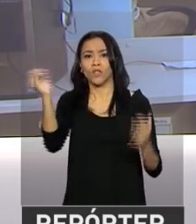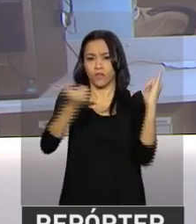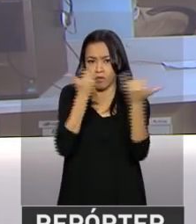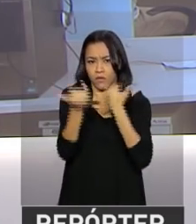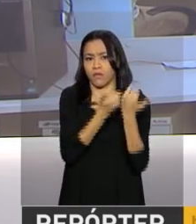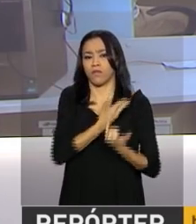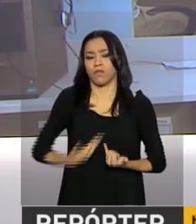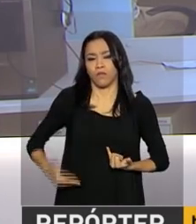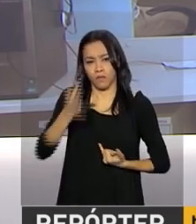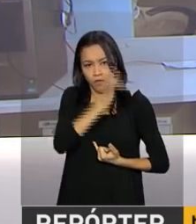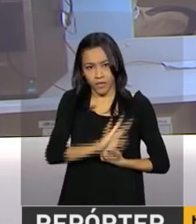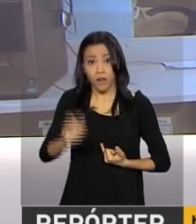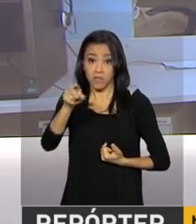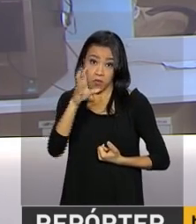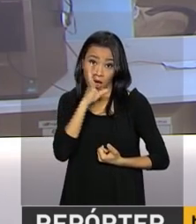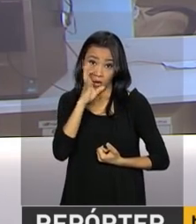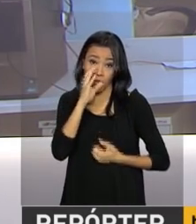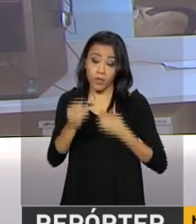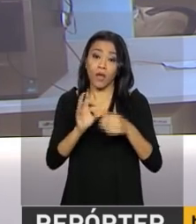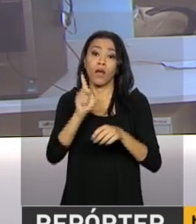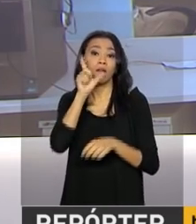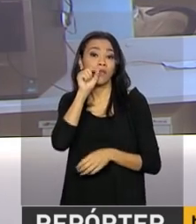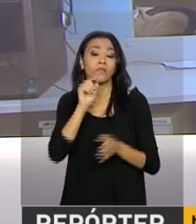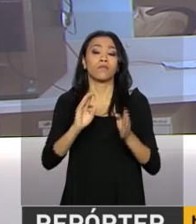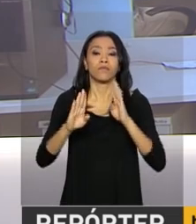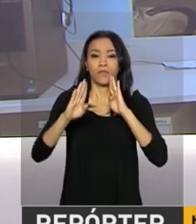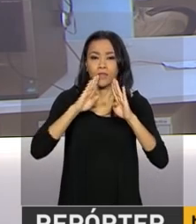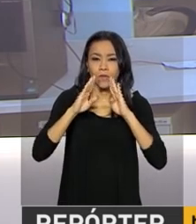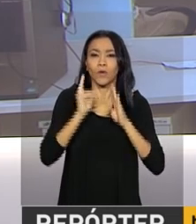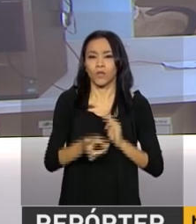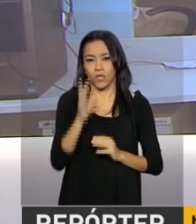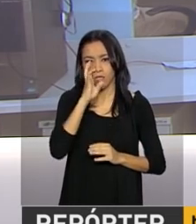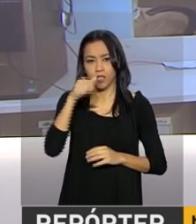governo federal. Acompanhe também as novidades em nossas redes sociais.